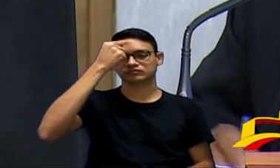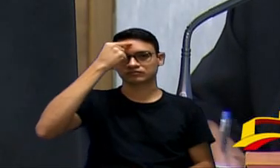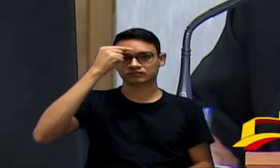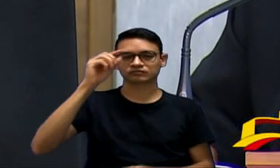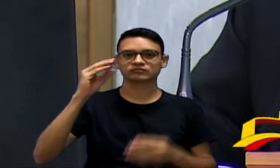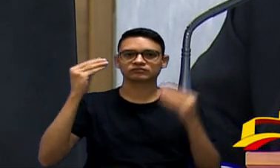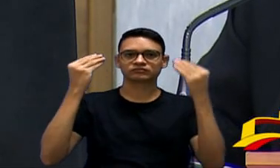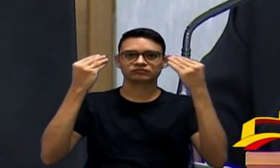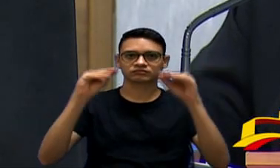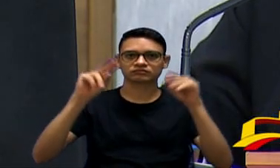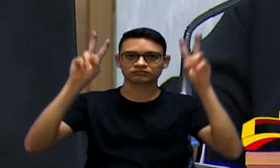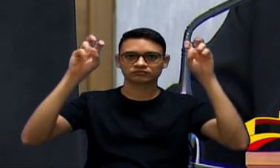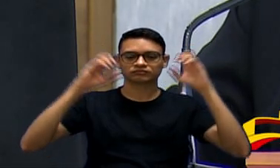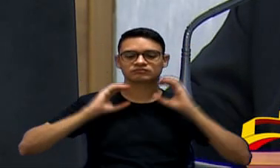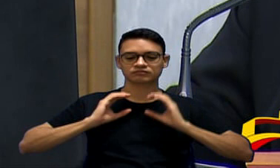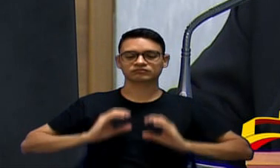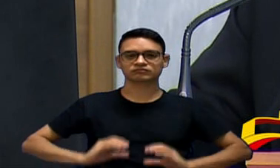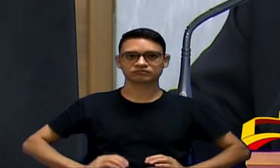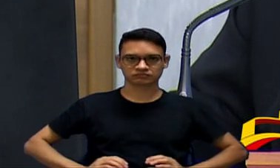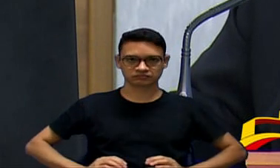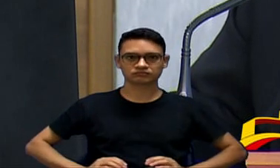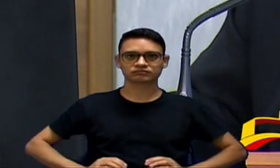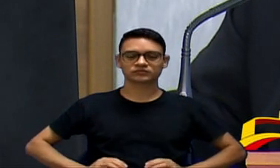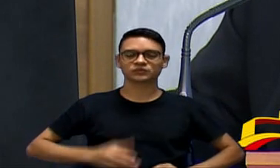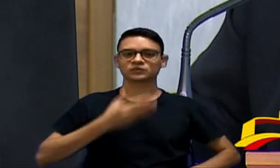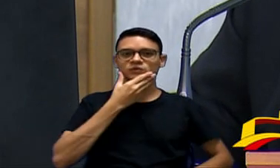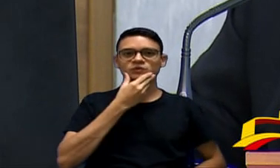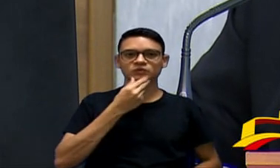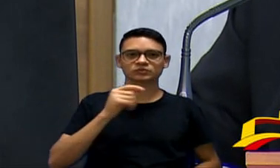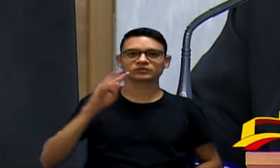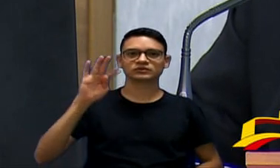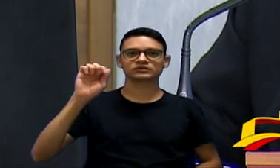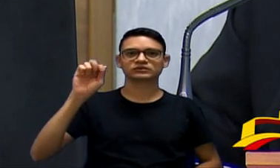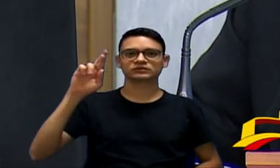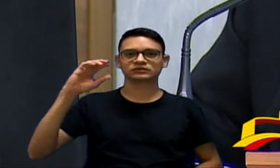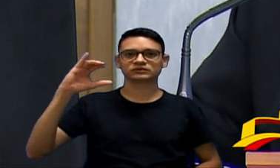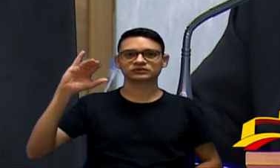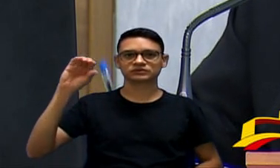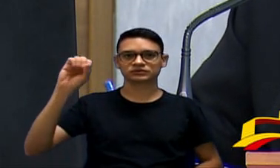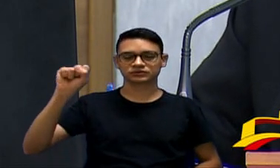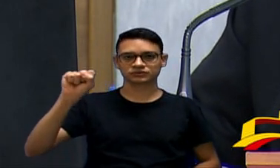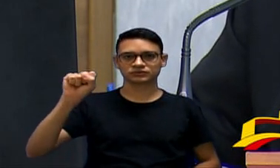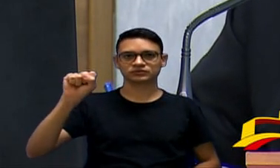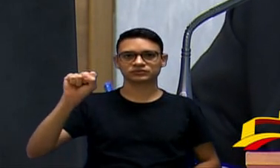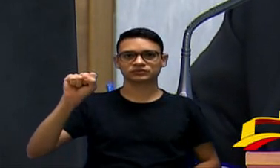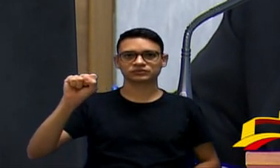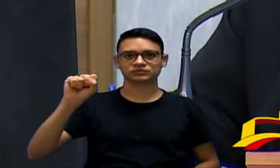sobre a concessão de título de cidadão para a Câmara do senhor Tarcísio Gomes de Freitas.